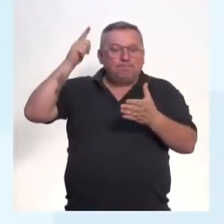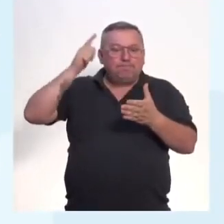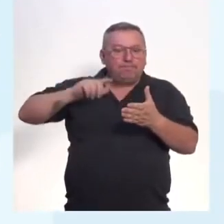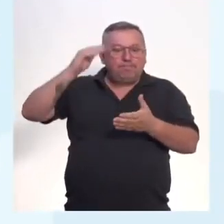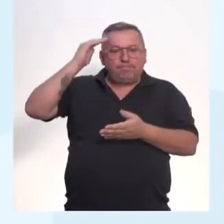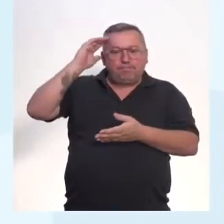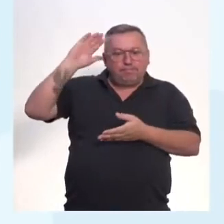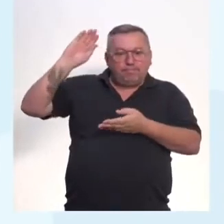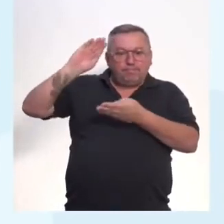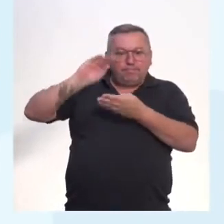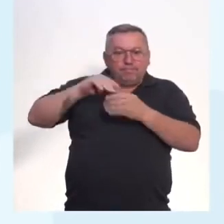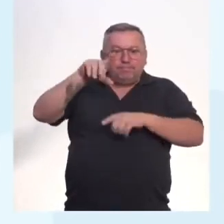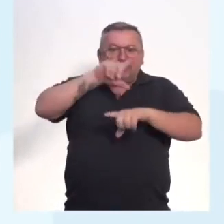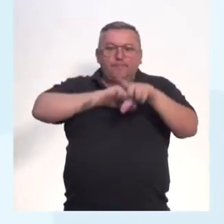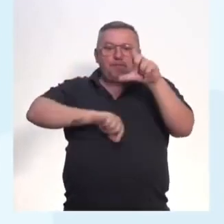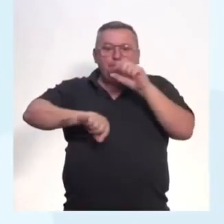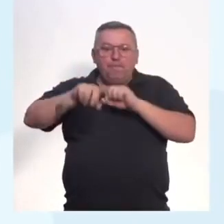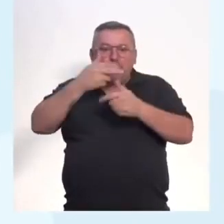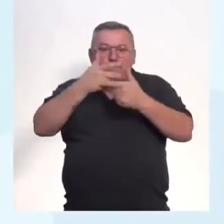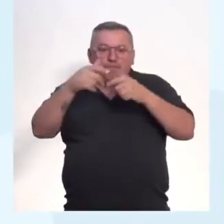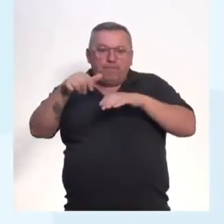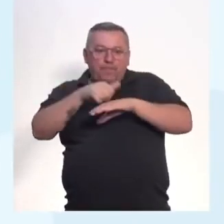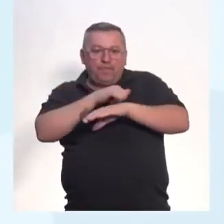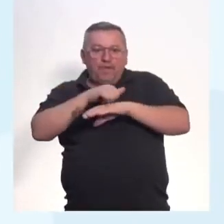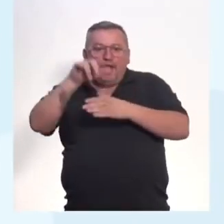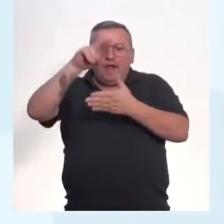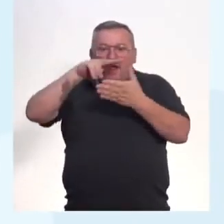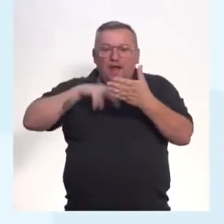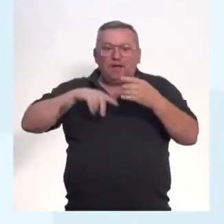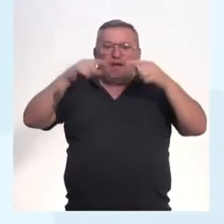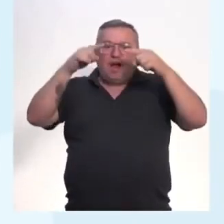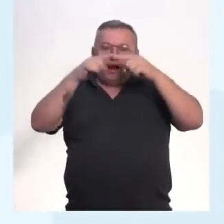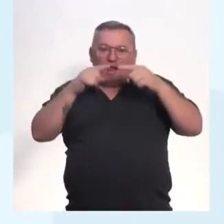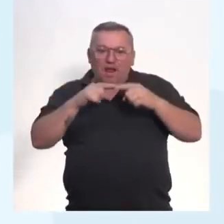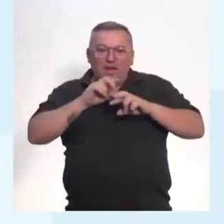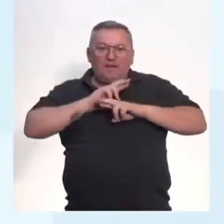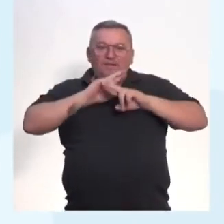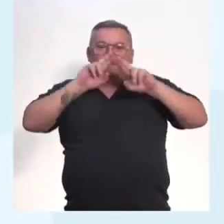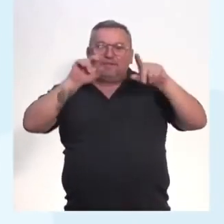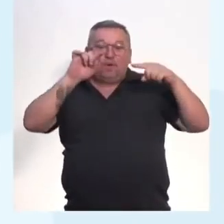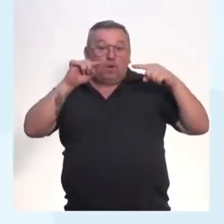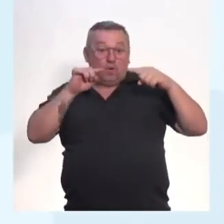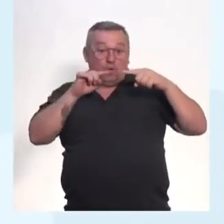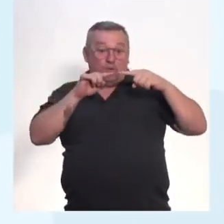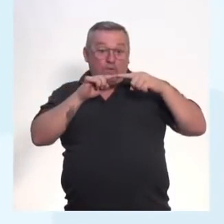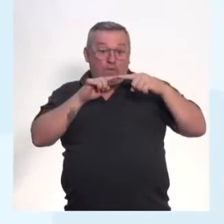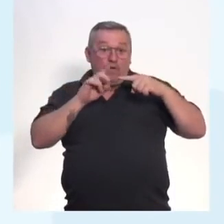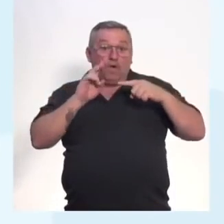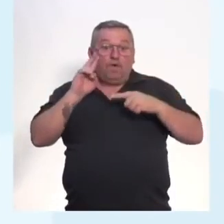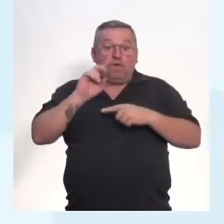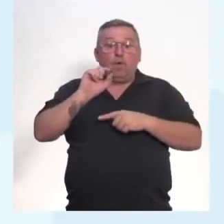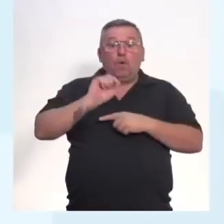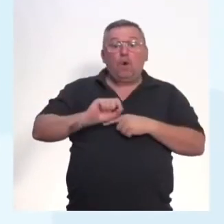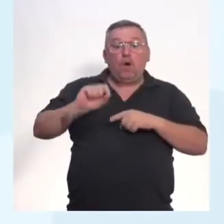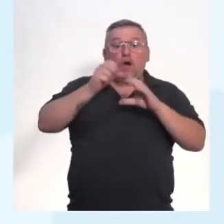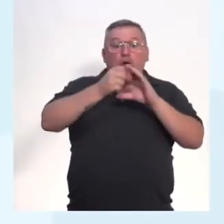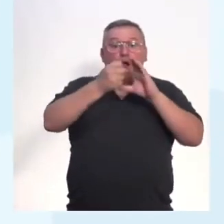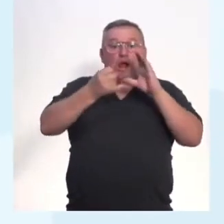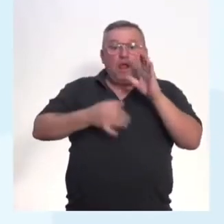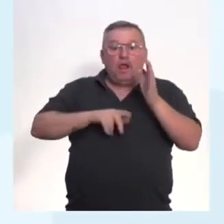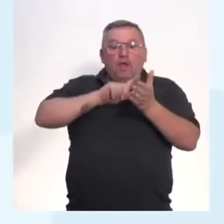compreender, selecionando procedimentos e estratégias de leitura adequados a diferentes objetivos e levando em